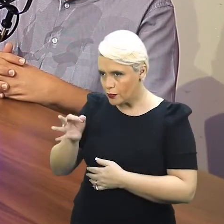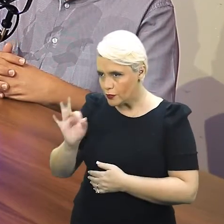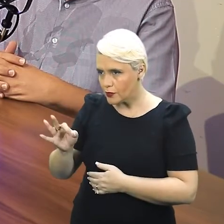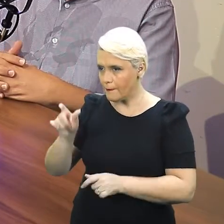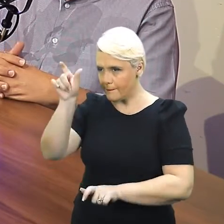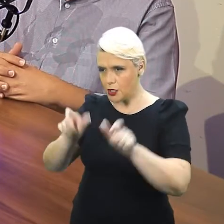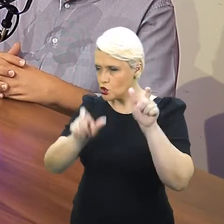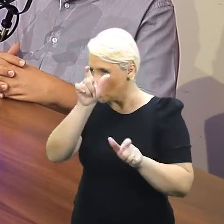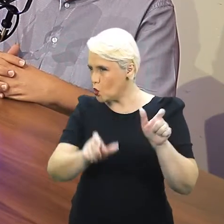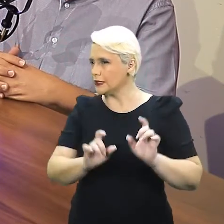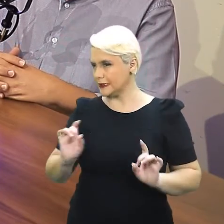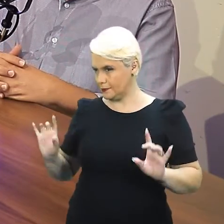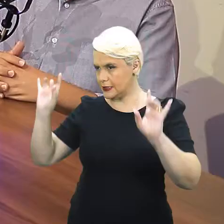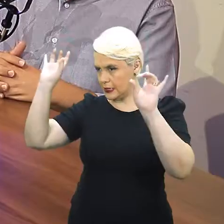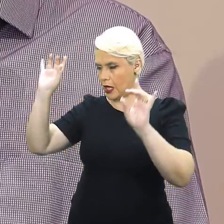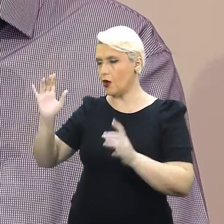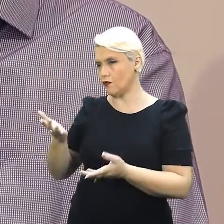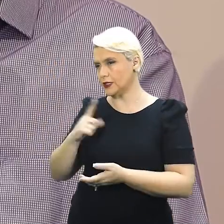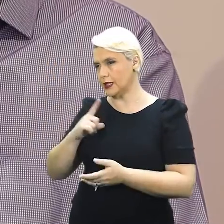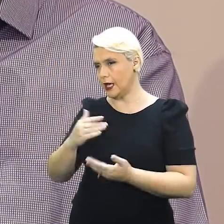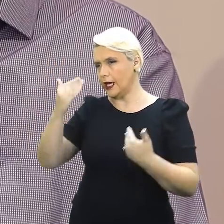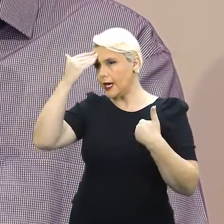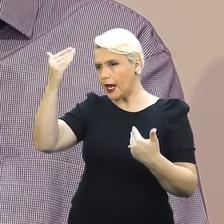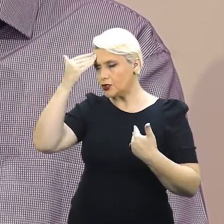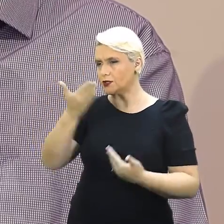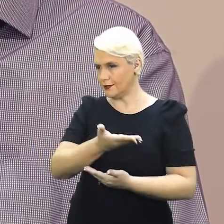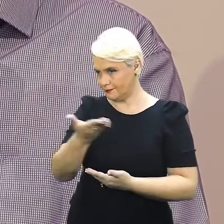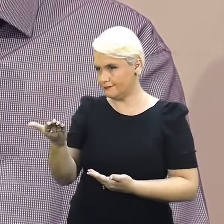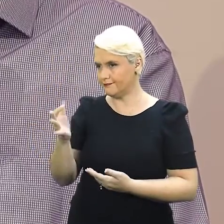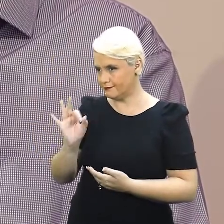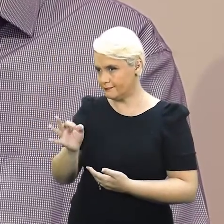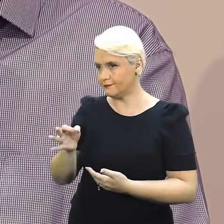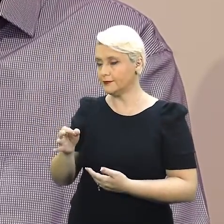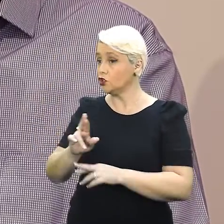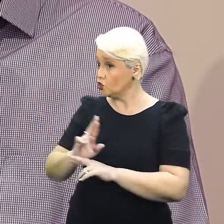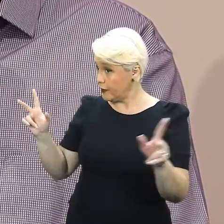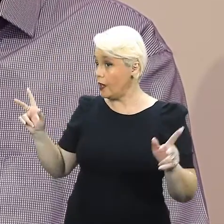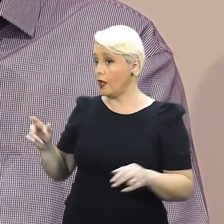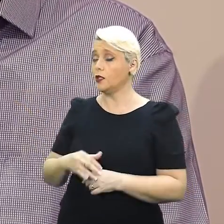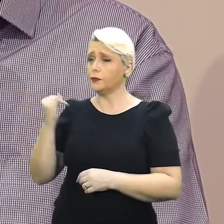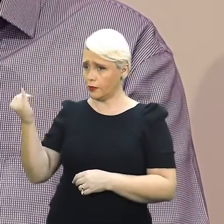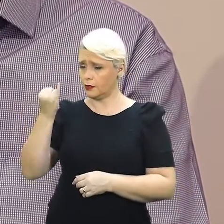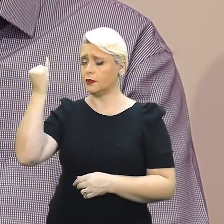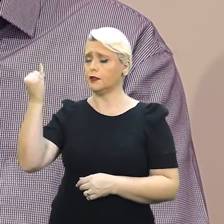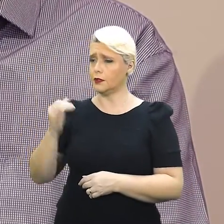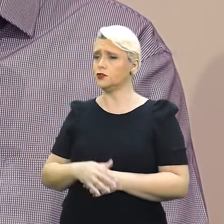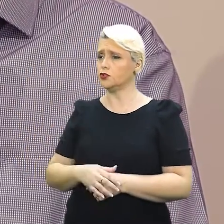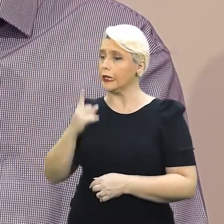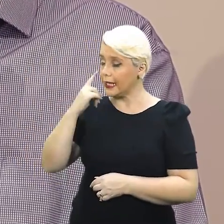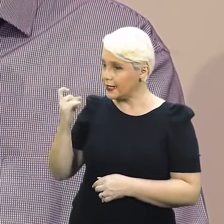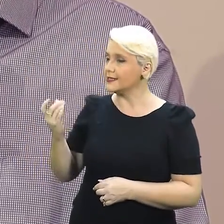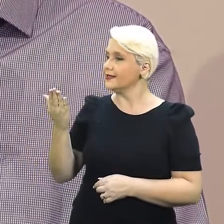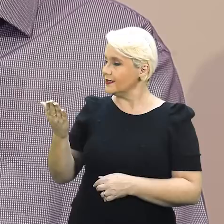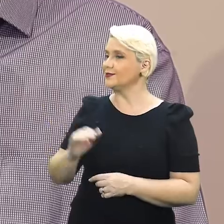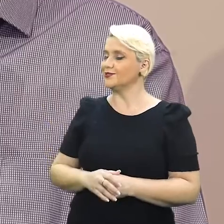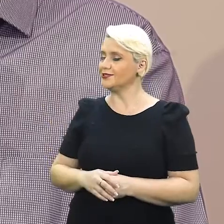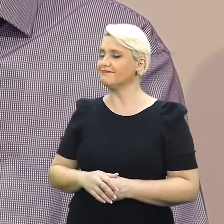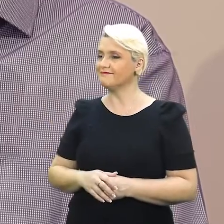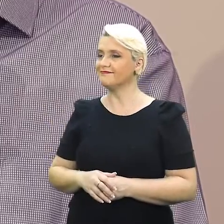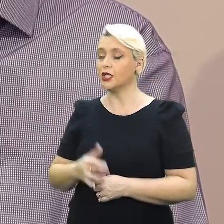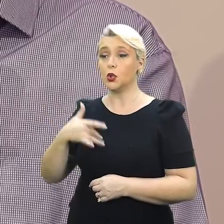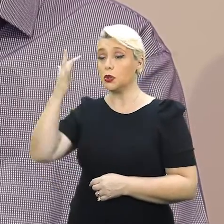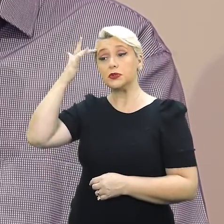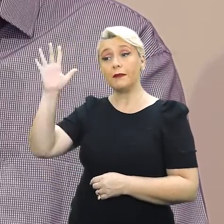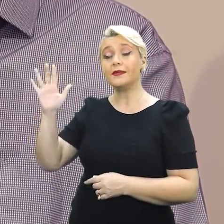de pessoas que o senhor tem aí toda essa gratidão. Isso é diferente, é importante, bem interessante, né? Eu